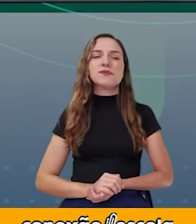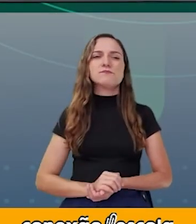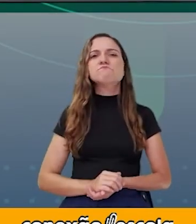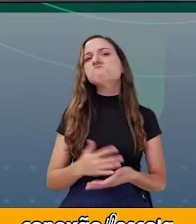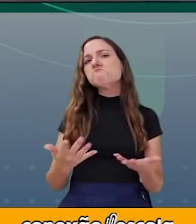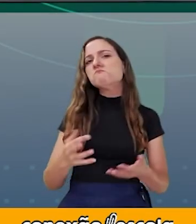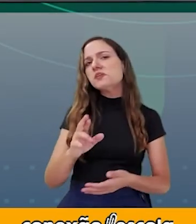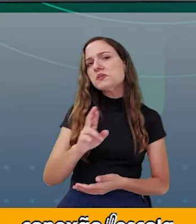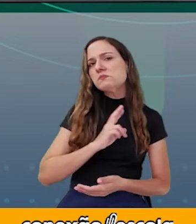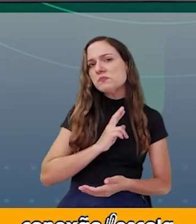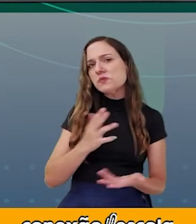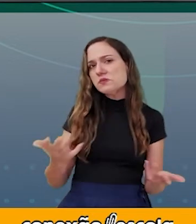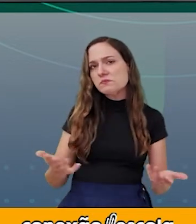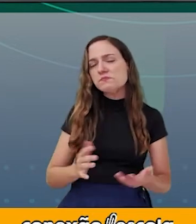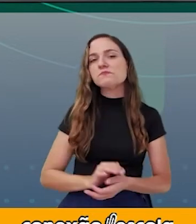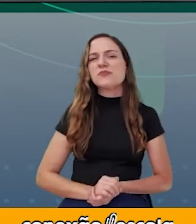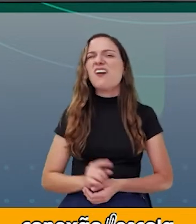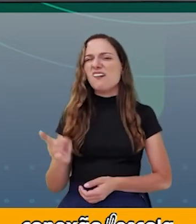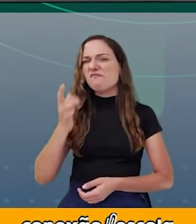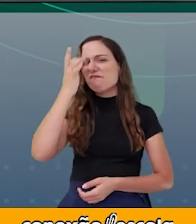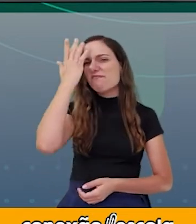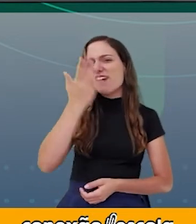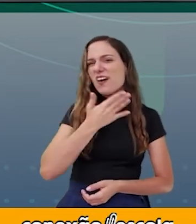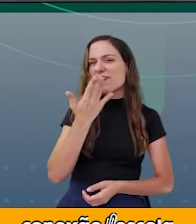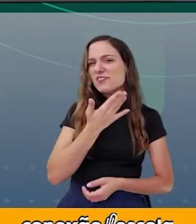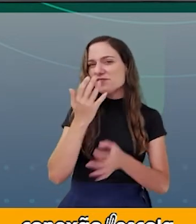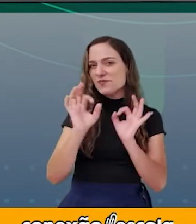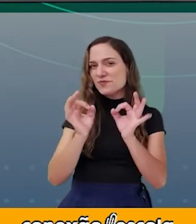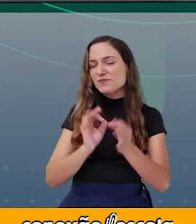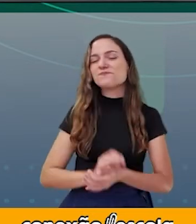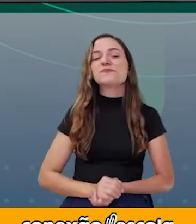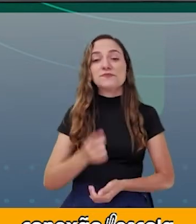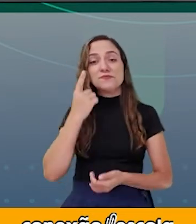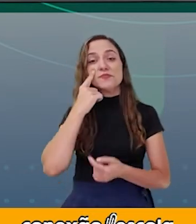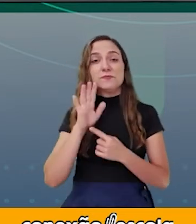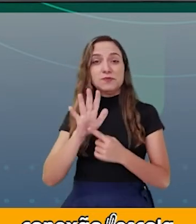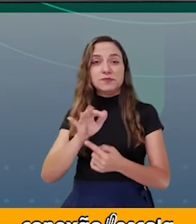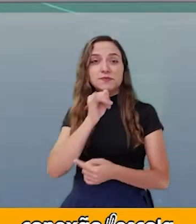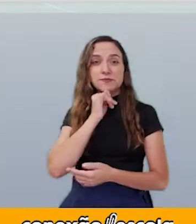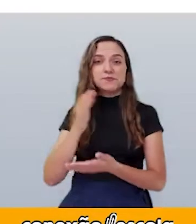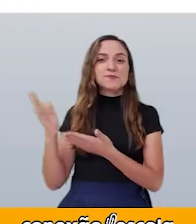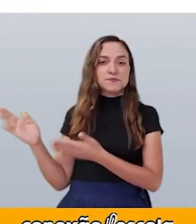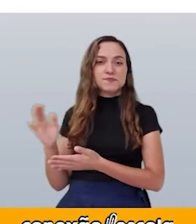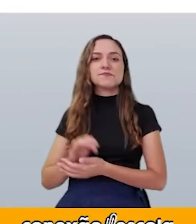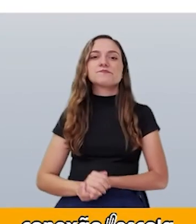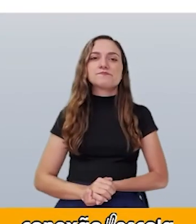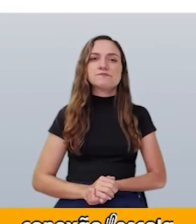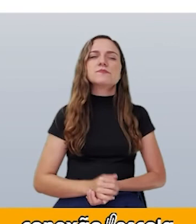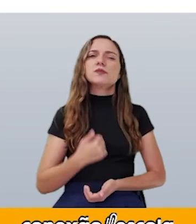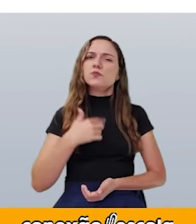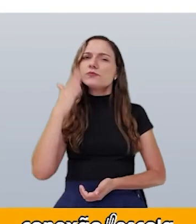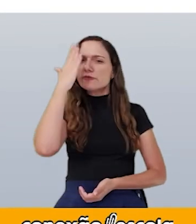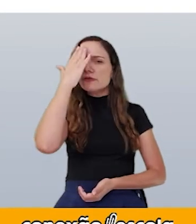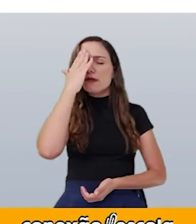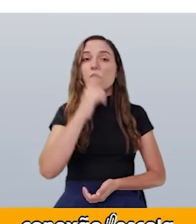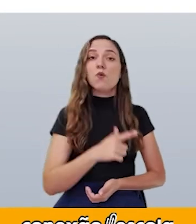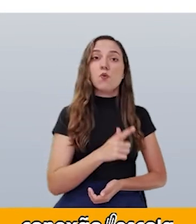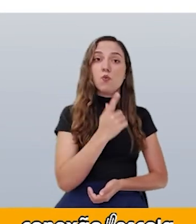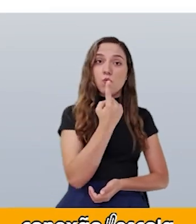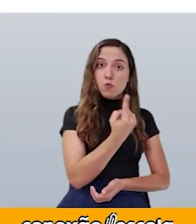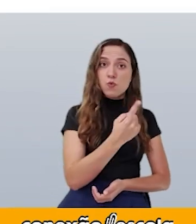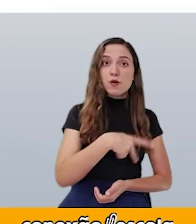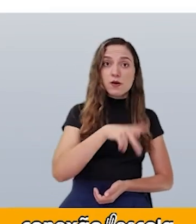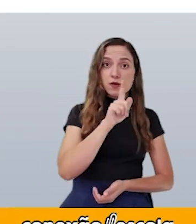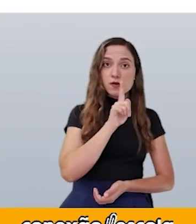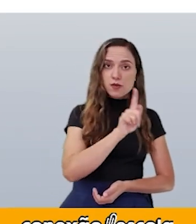aí? Essa é bem fácil. Veja só, eu já sei que 1 quilograma é